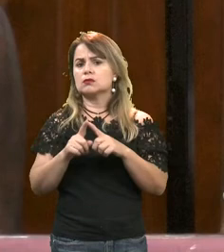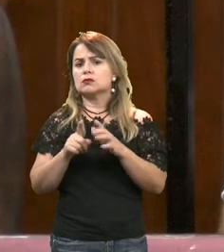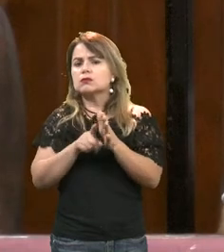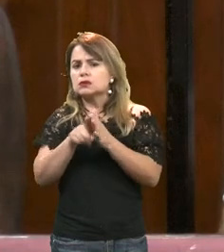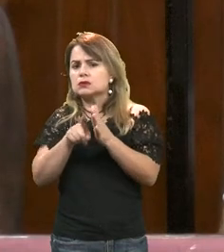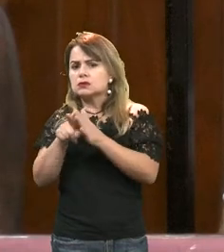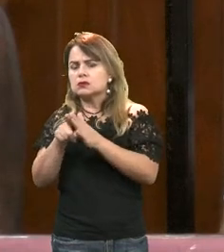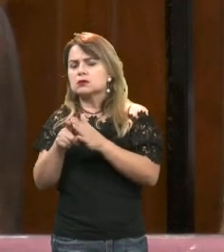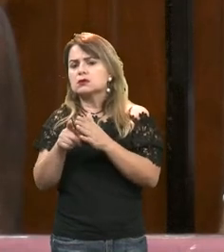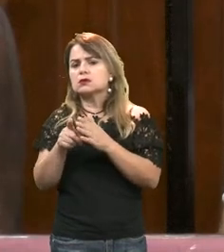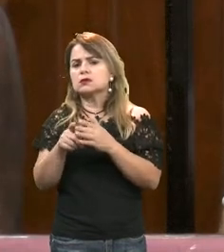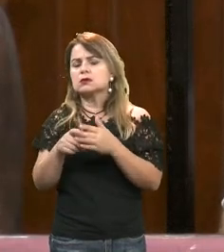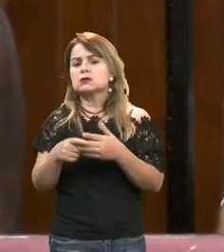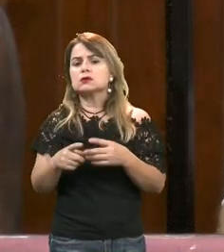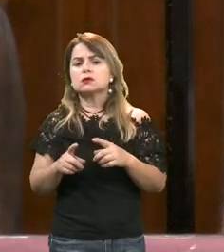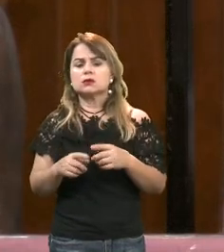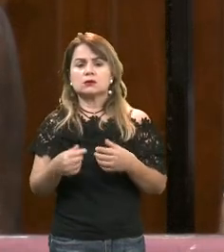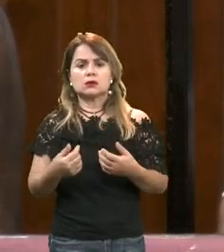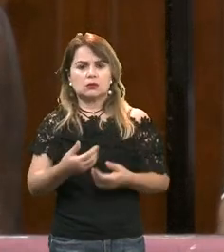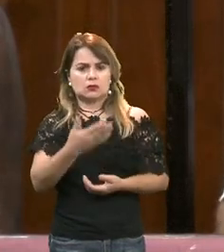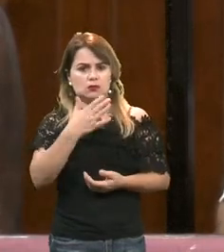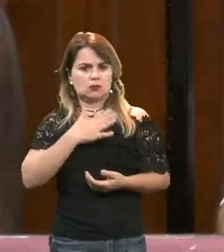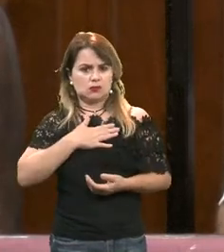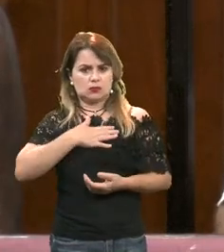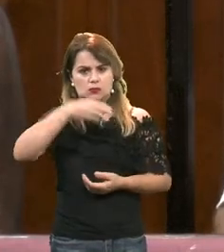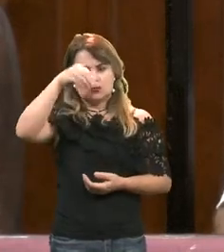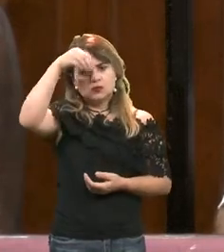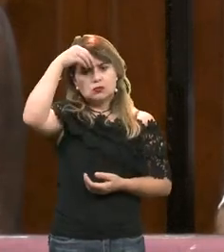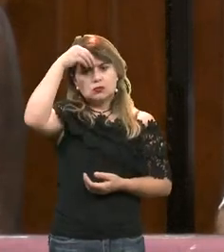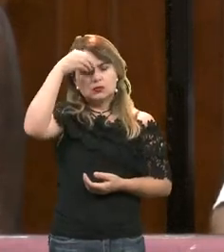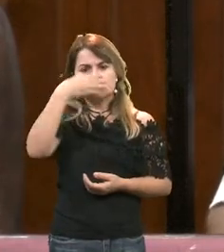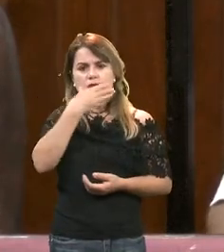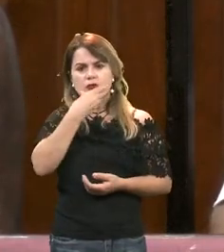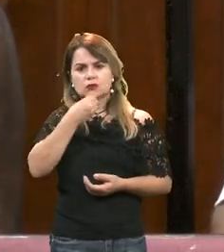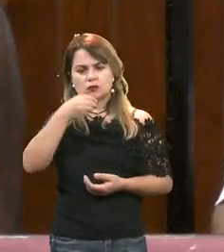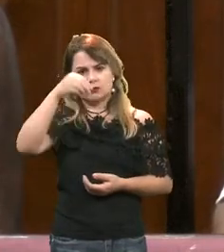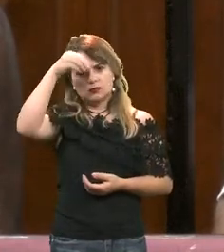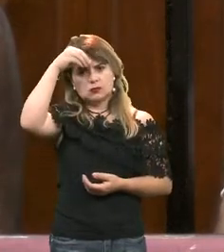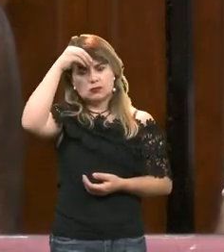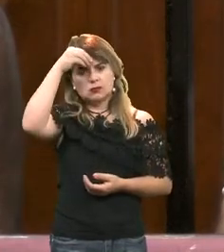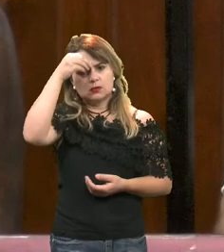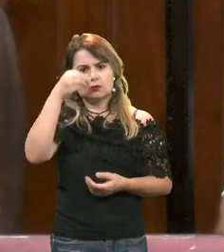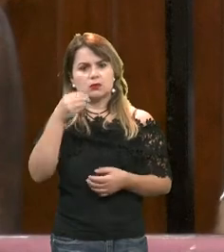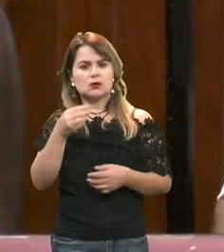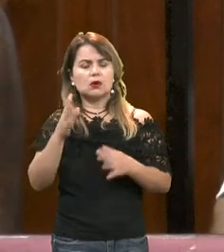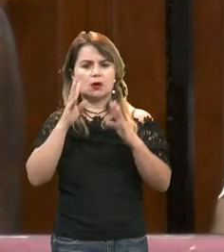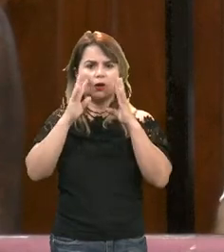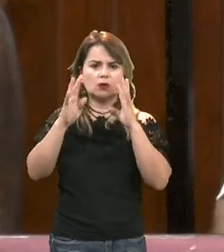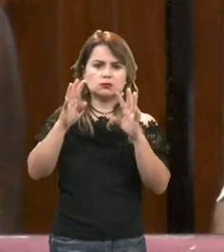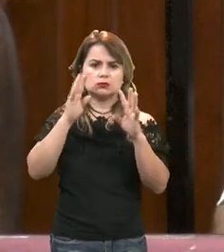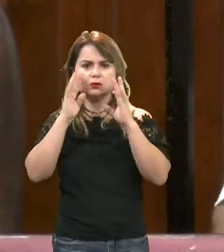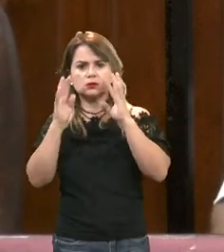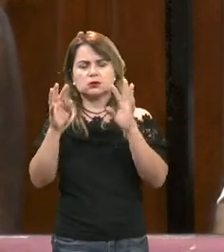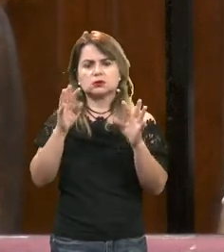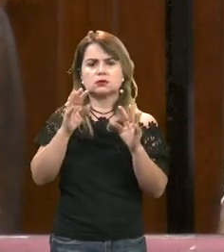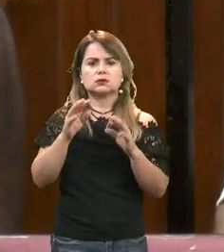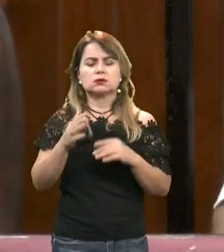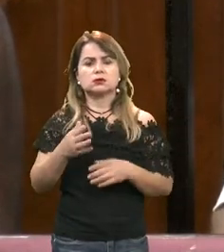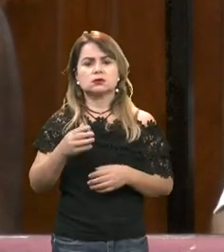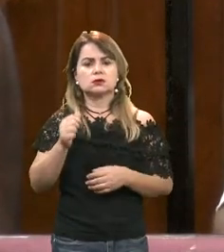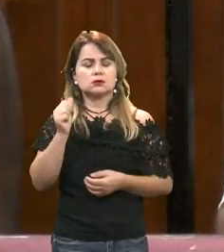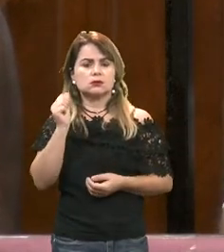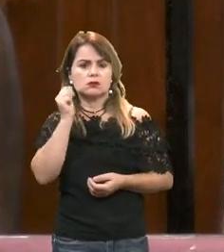tenho um sobrinho autista, eu tenho uma sobrinha aqui em Marília, meu sobrinho mora em São Carlos, minha sobrinha também tem problema